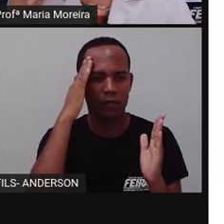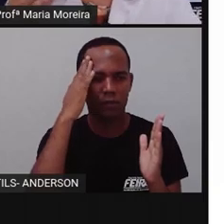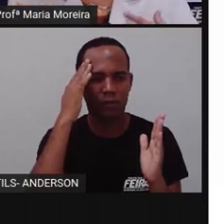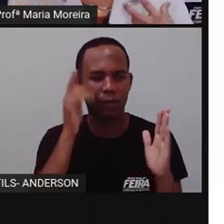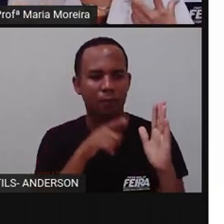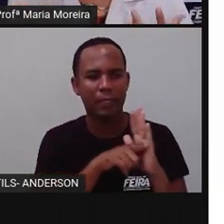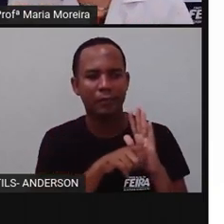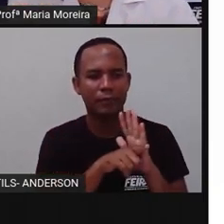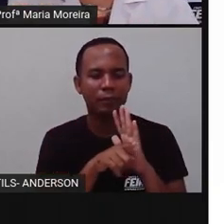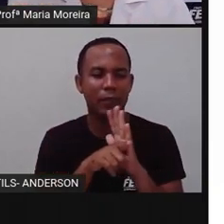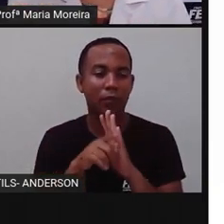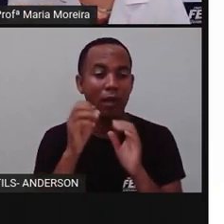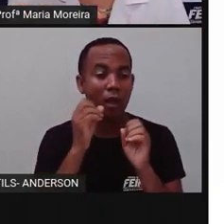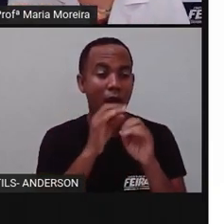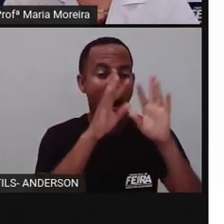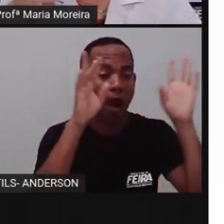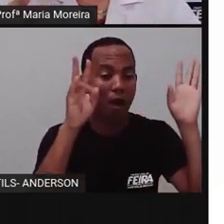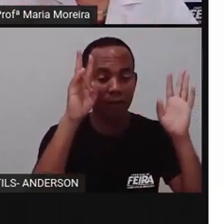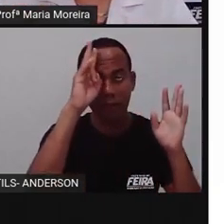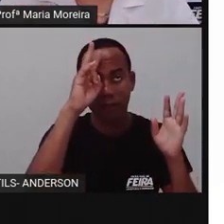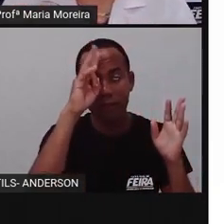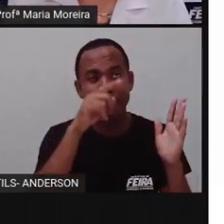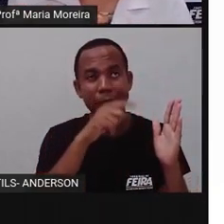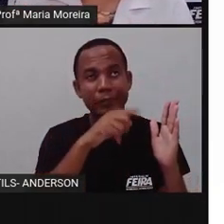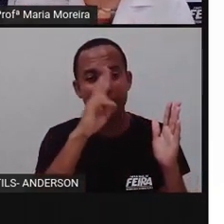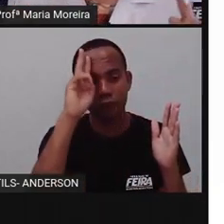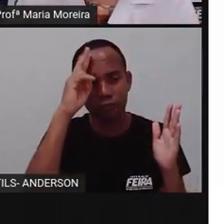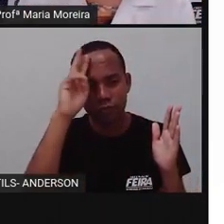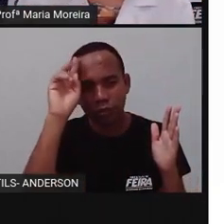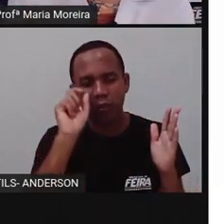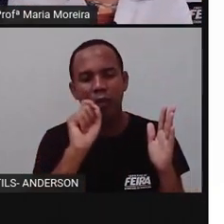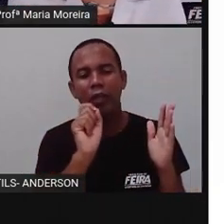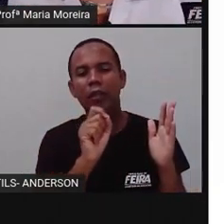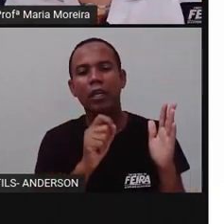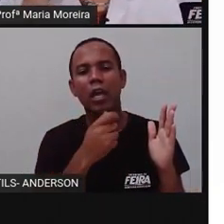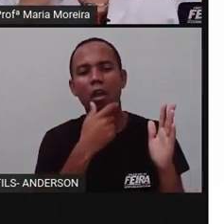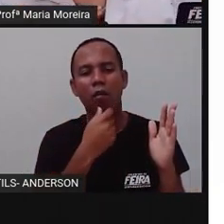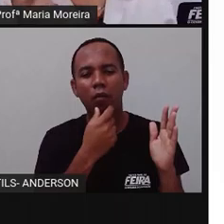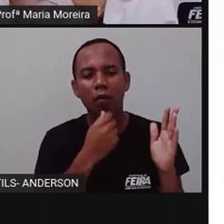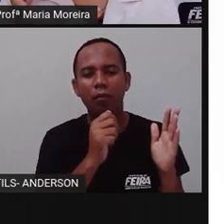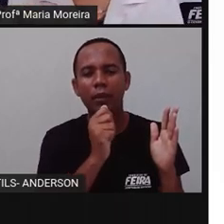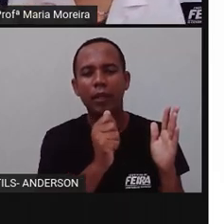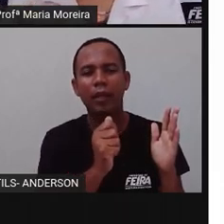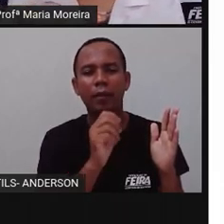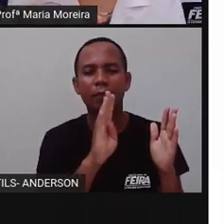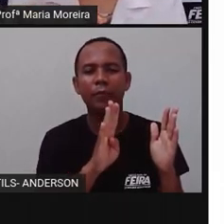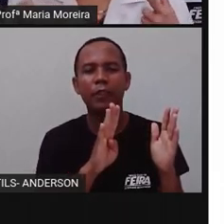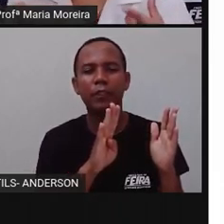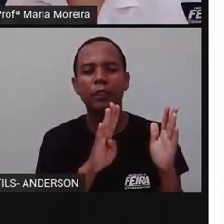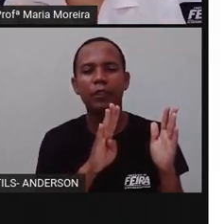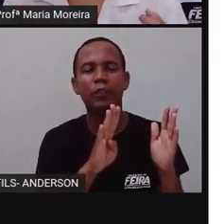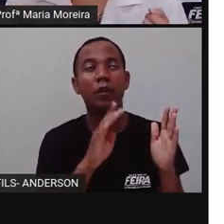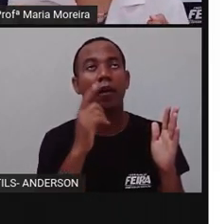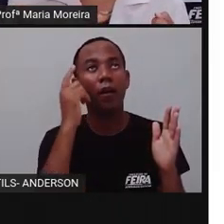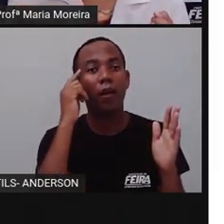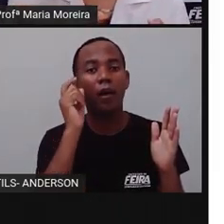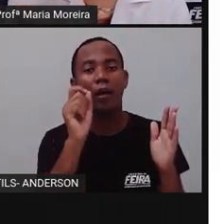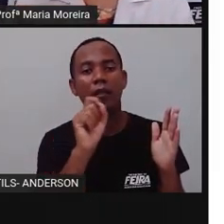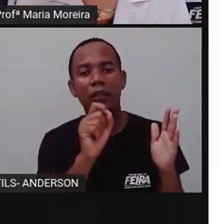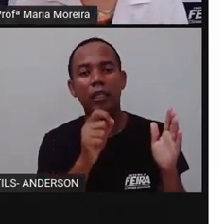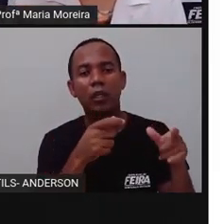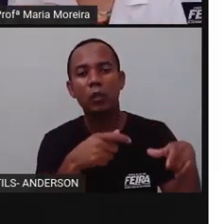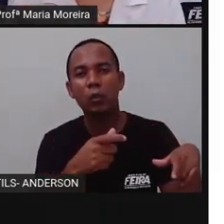que ela foi fazendo essas perguntas aí para vocês, olha, quem fez isso? Qual foi a lição? Quem são os personagens? Aonde